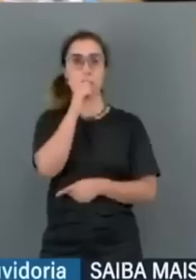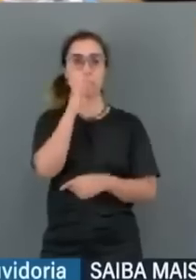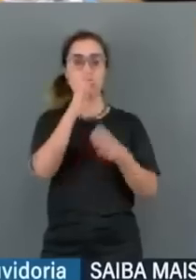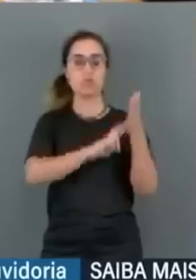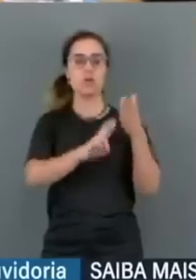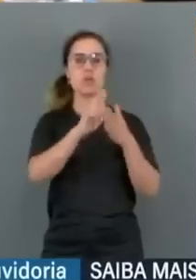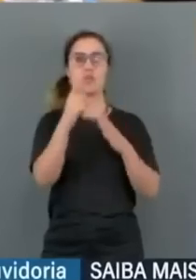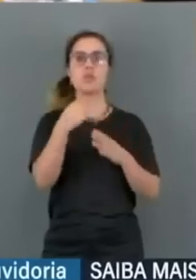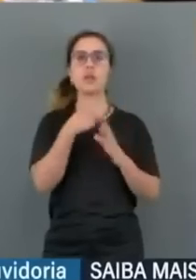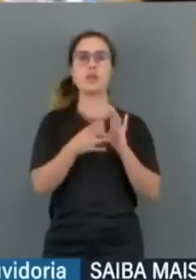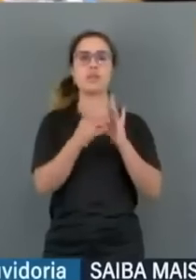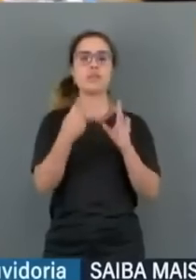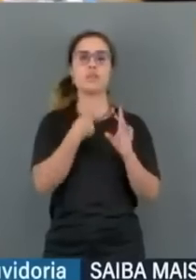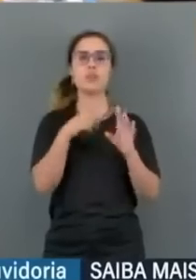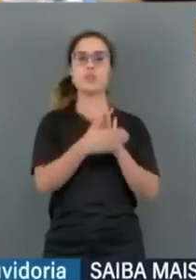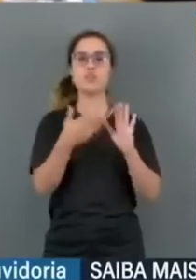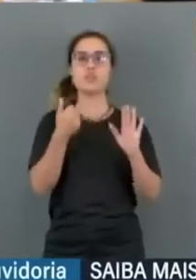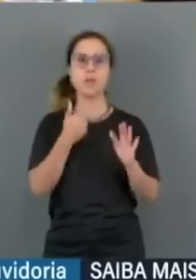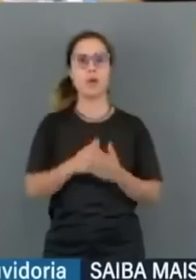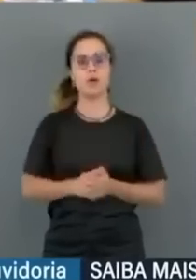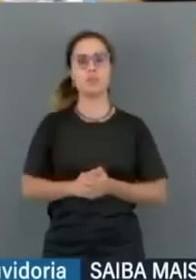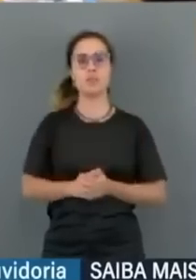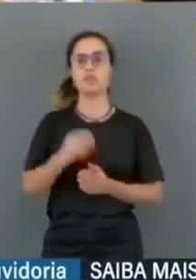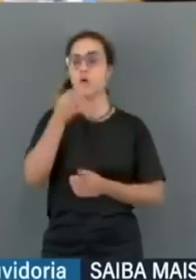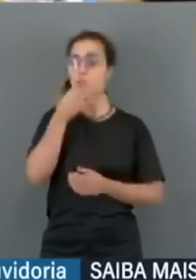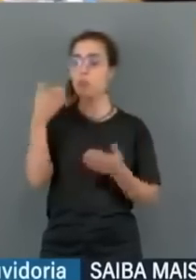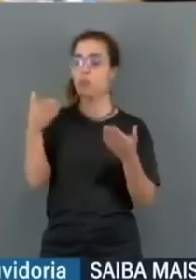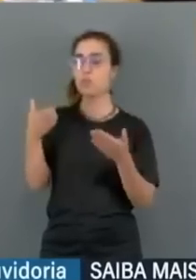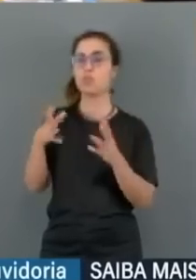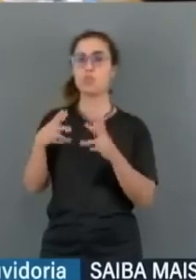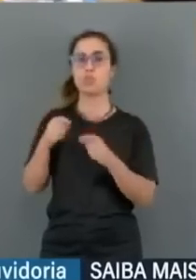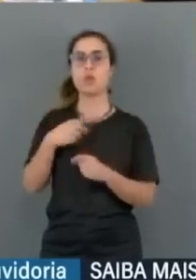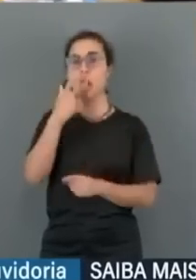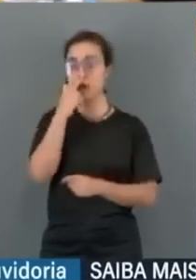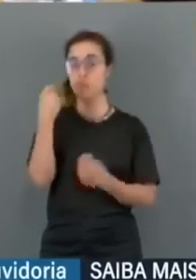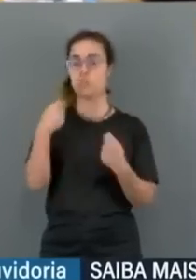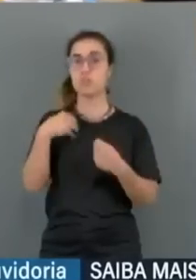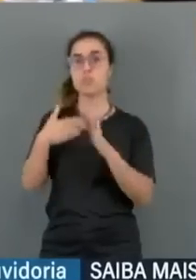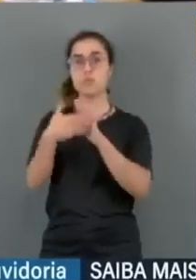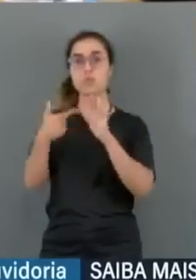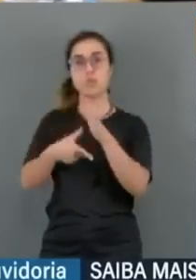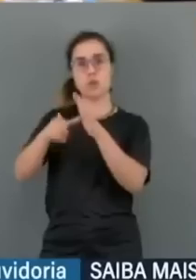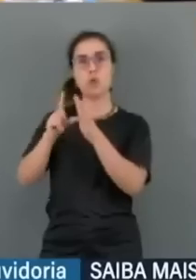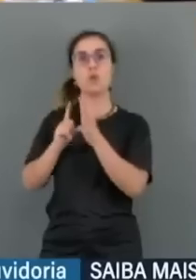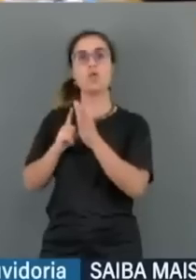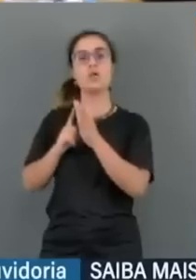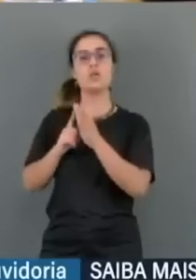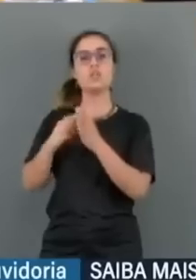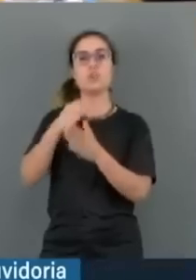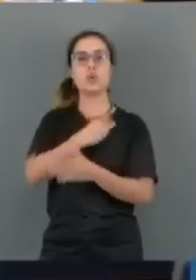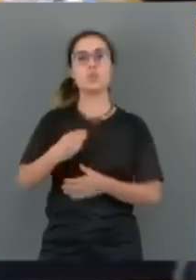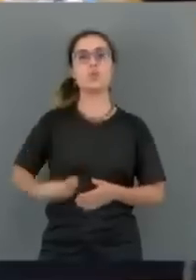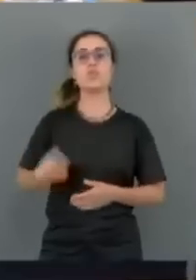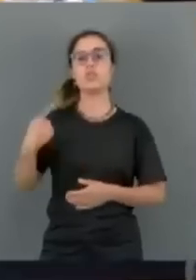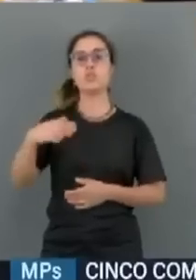ser convocado. Até faço uma sugestão aqui para todos aqui, que eu acho que a gente deve convocar os ex-ministros do GSI também, que foi do